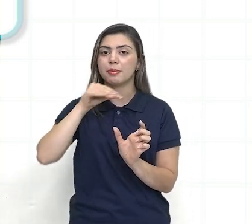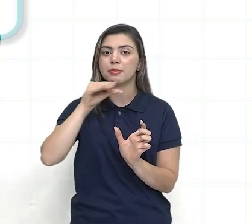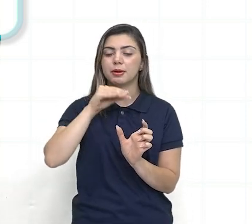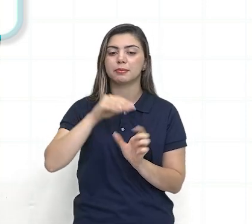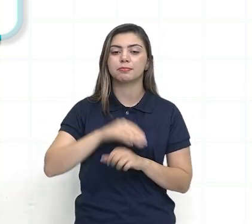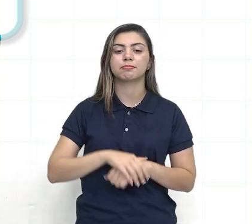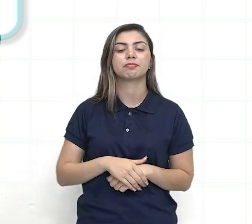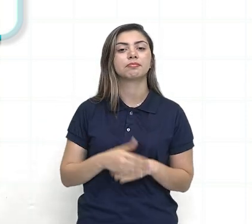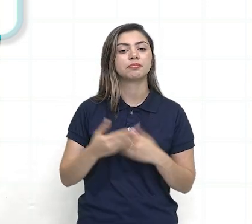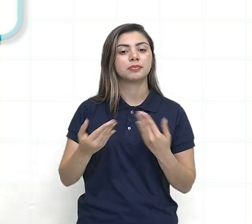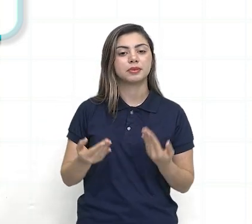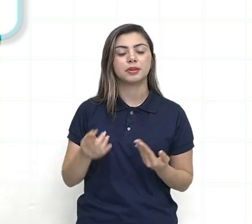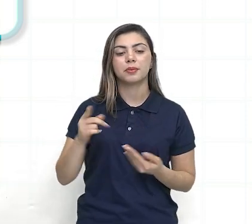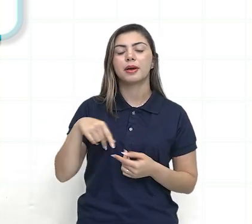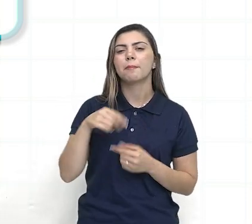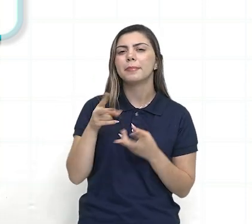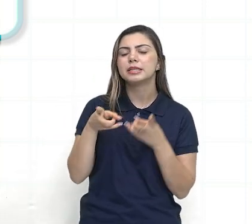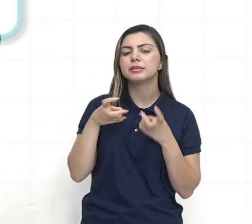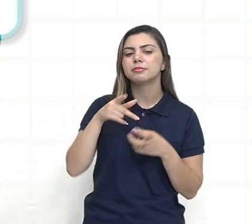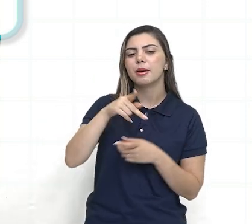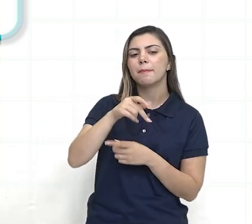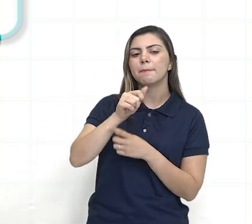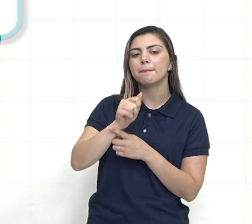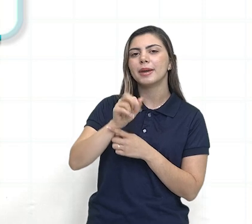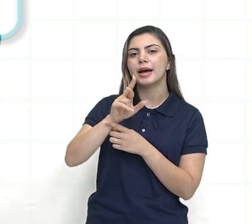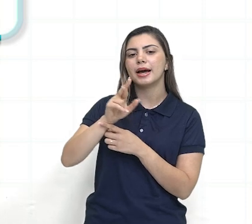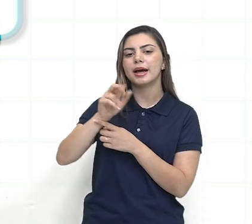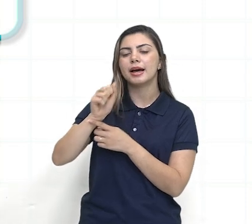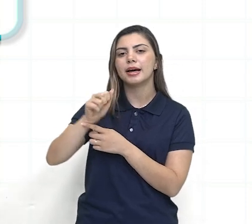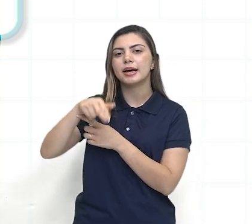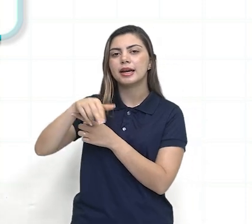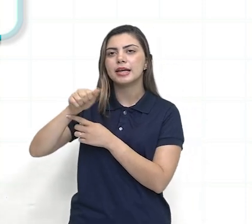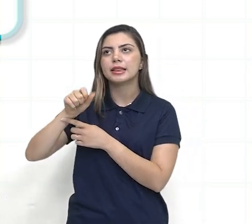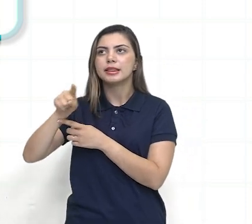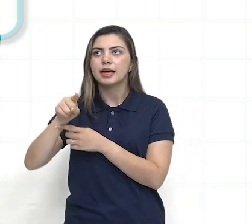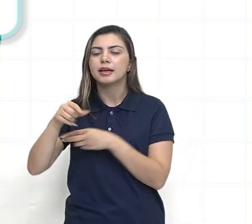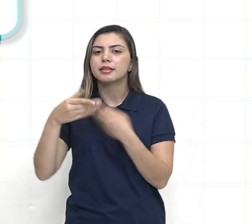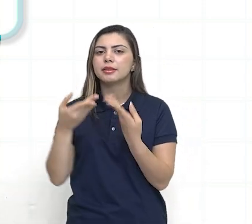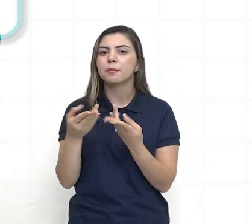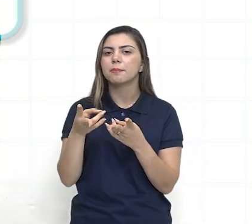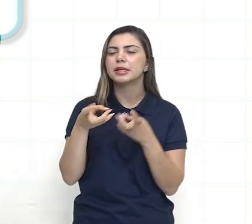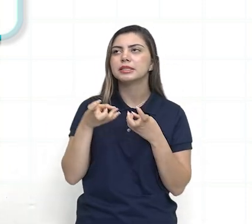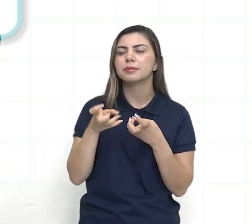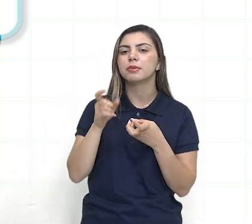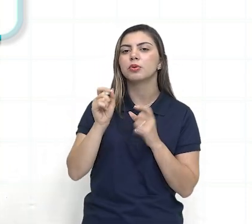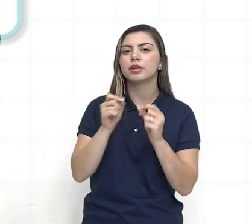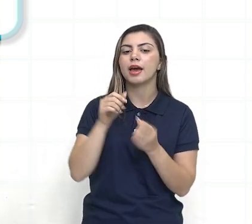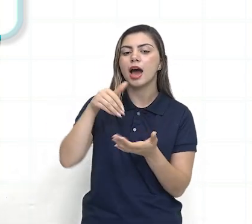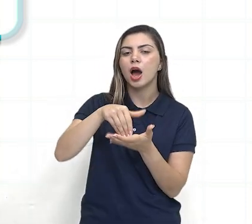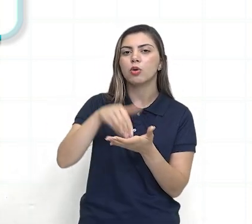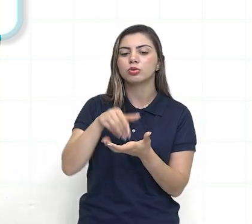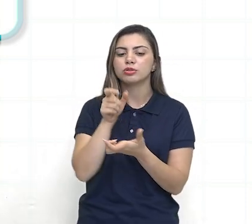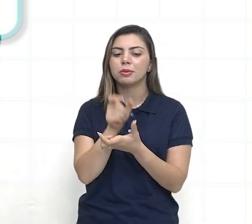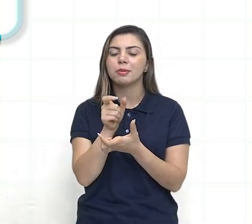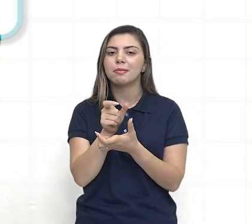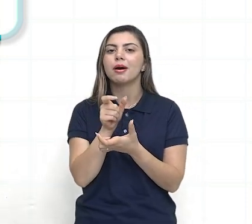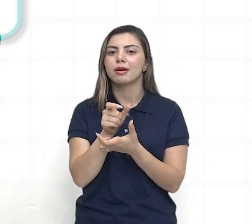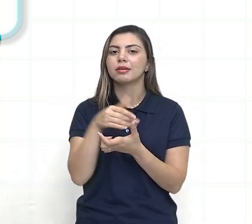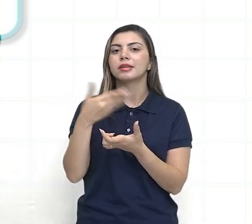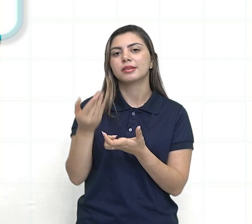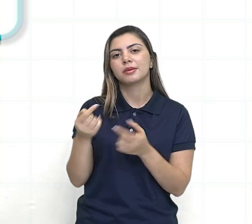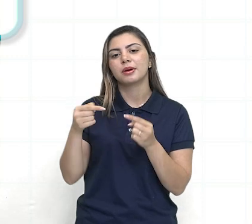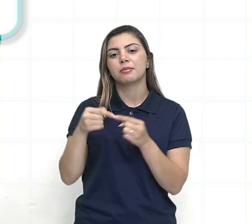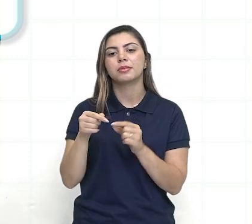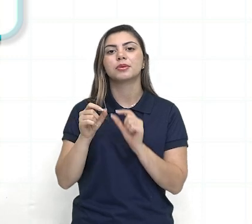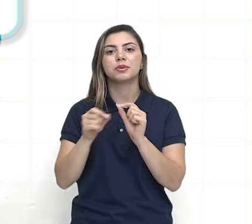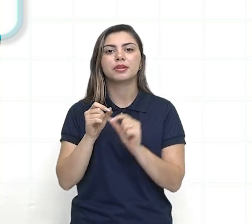Veja, Paraná. Observe que tem mais intensidade nesta última sílaba e ela é chamada de oxítona.